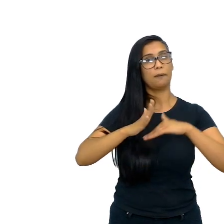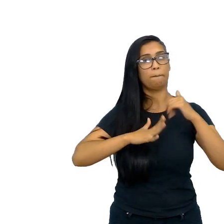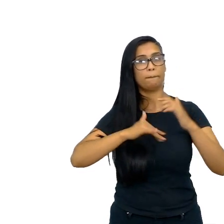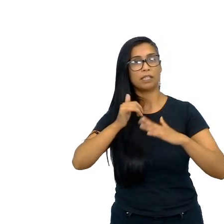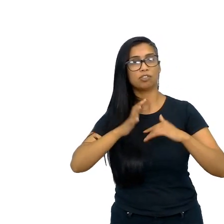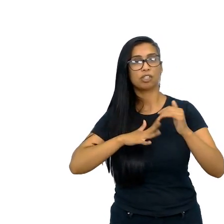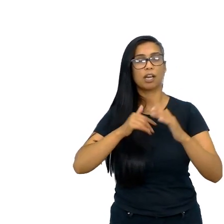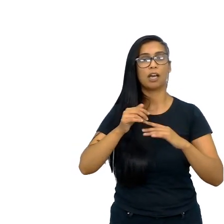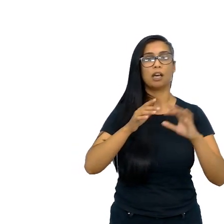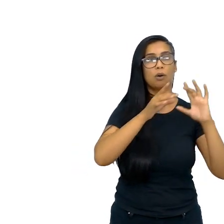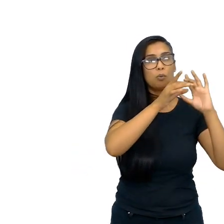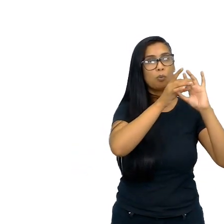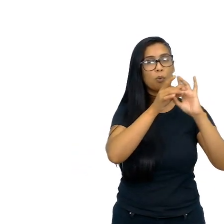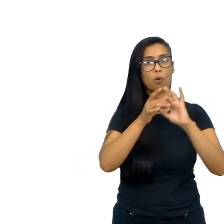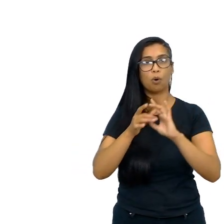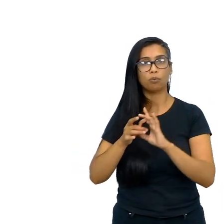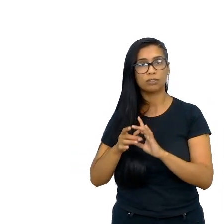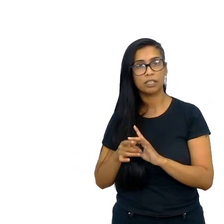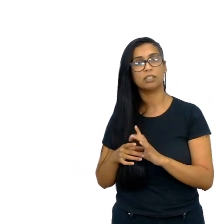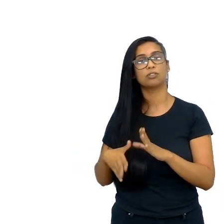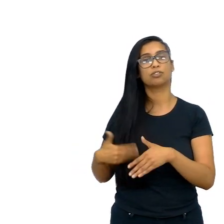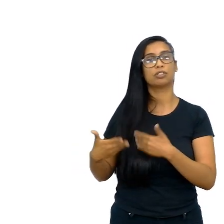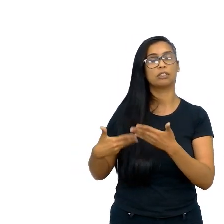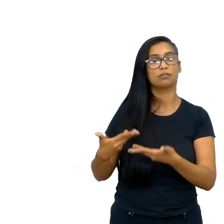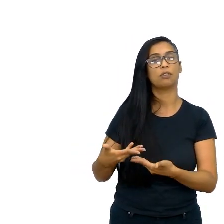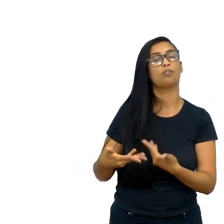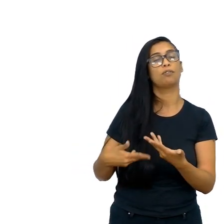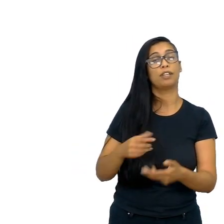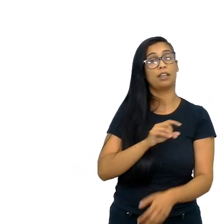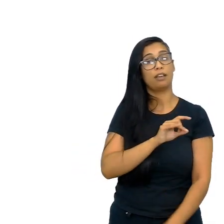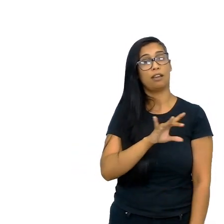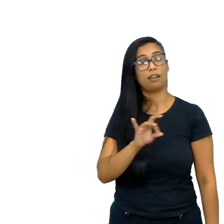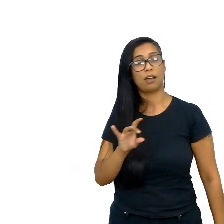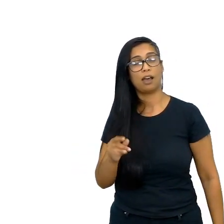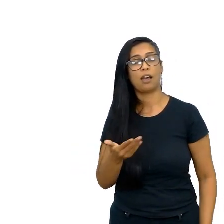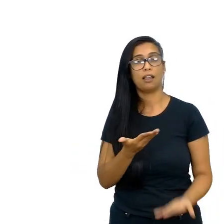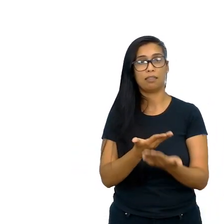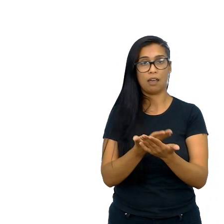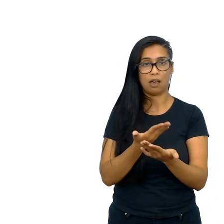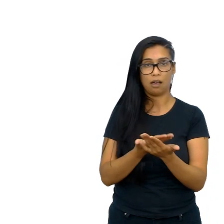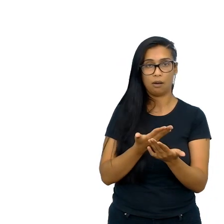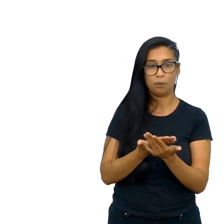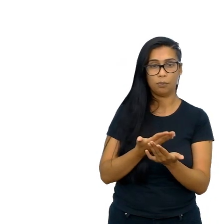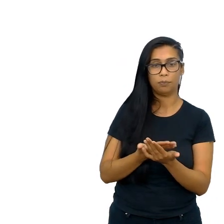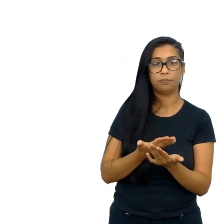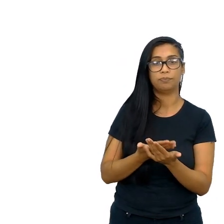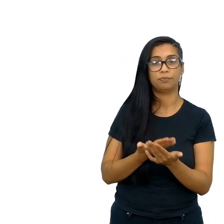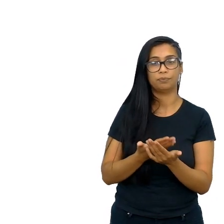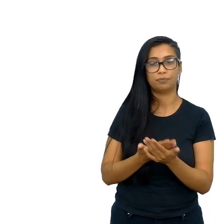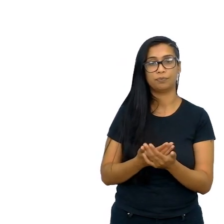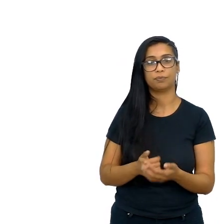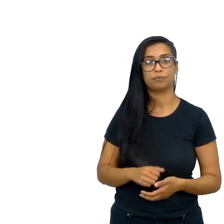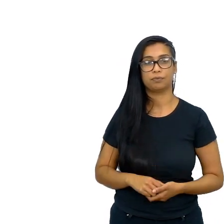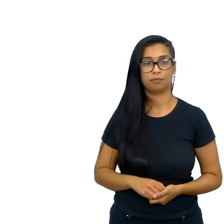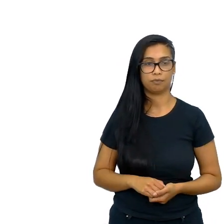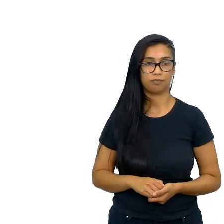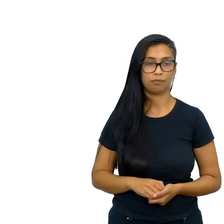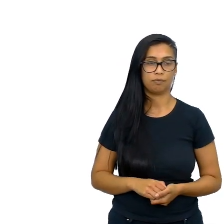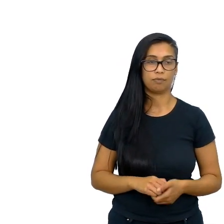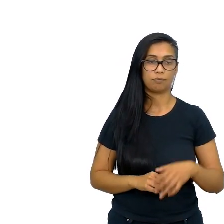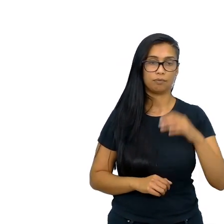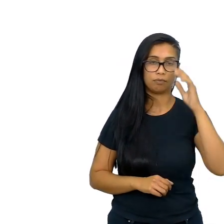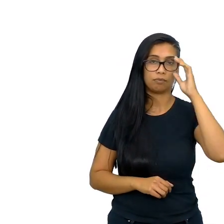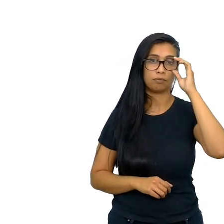contexto da produção das aulas, né, como nós já falamos ao longo de todo esse trabalho aqui. Há um conjunto mais amplo de fazeres,